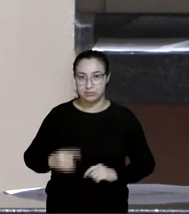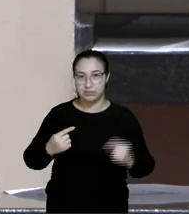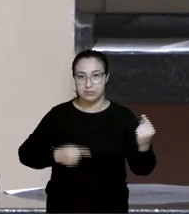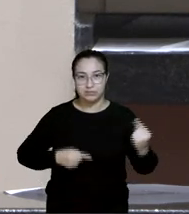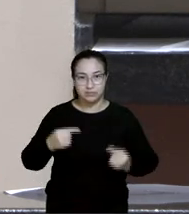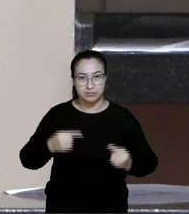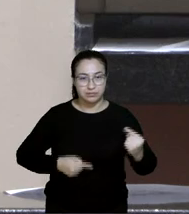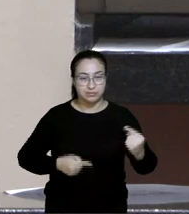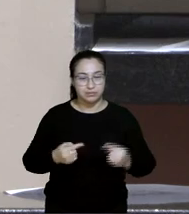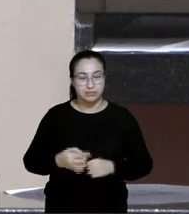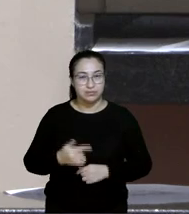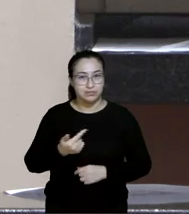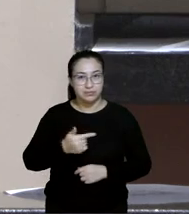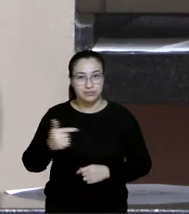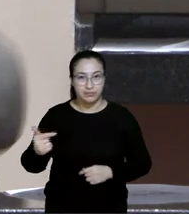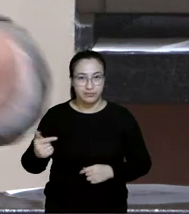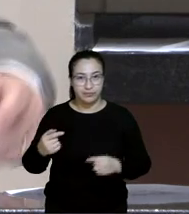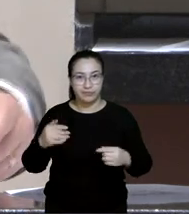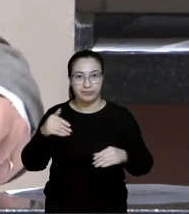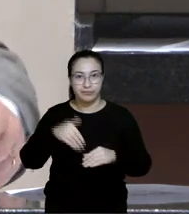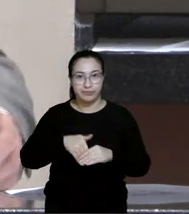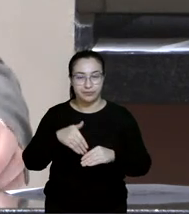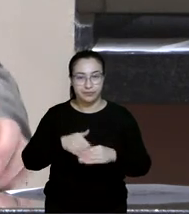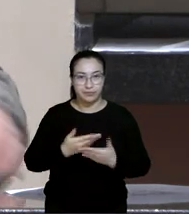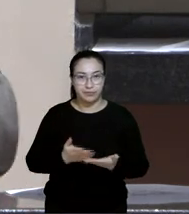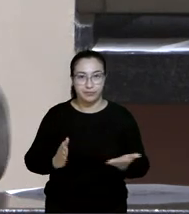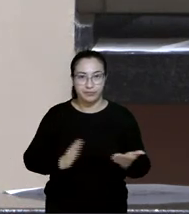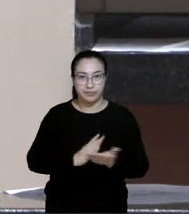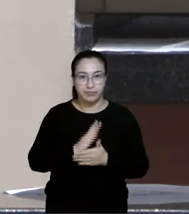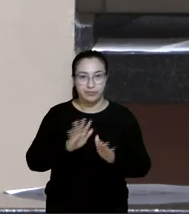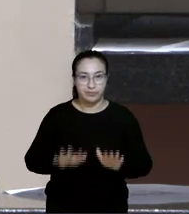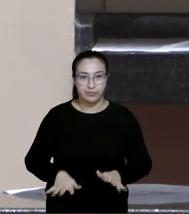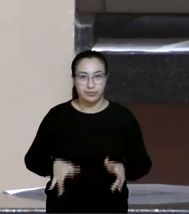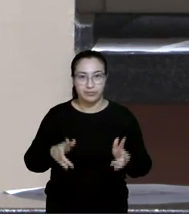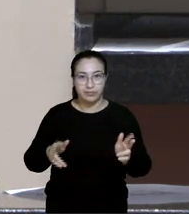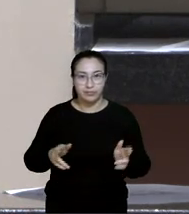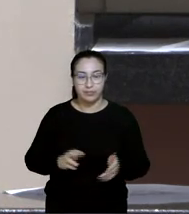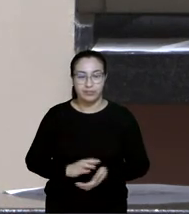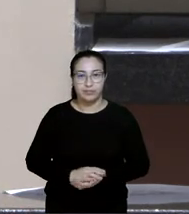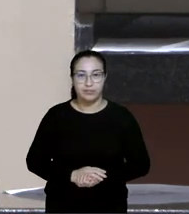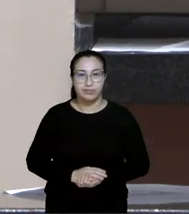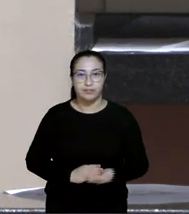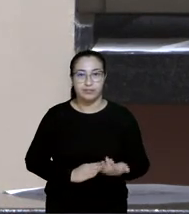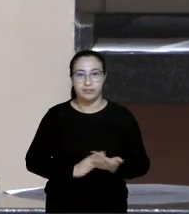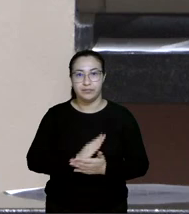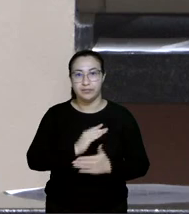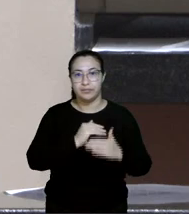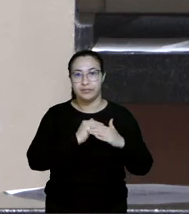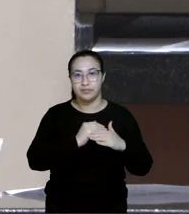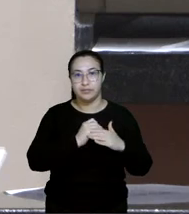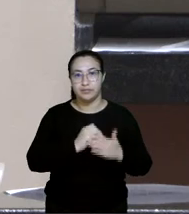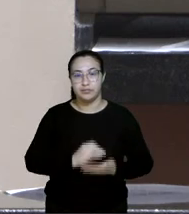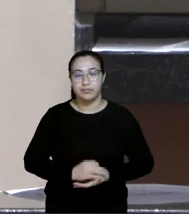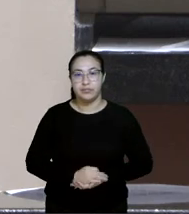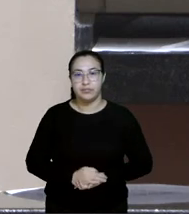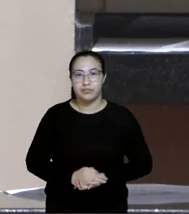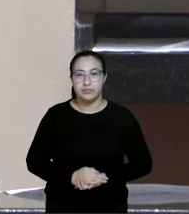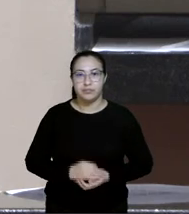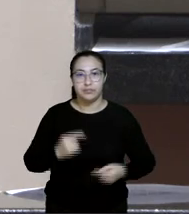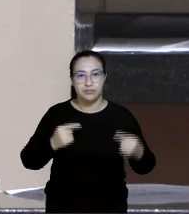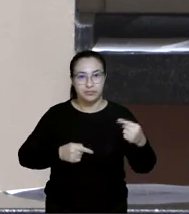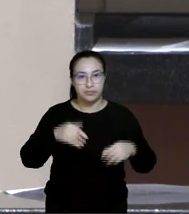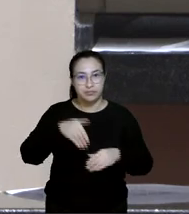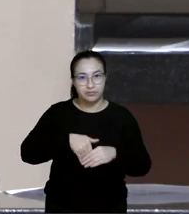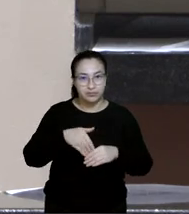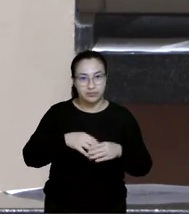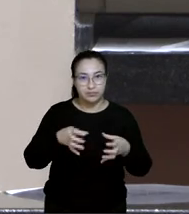Não havendo quem queira discutir, em votação, deputados que aprovam permaneçam como se encontram. Aprovado por unanimidade. Discussão e votação em